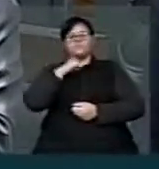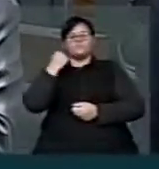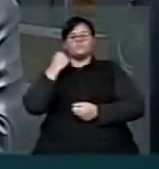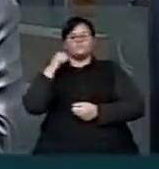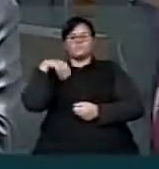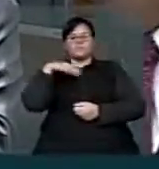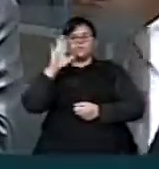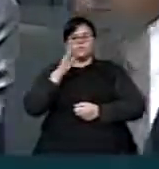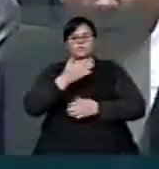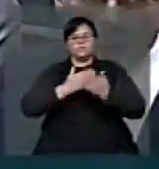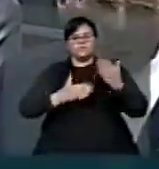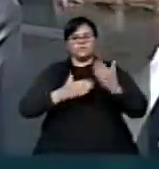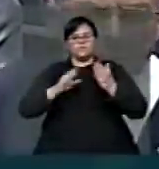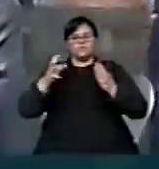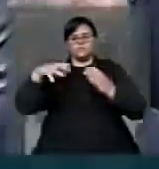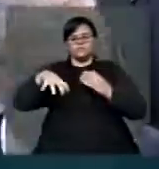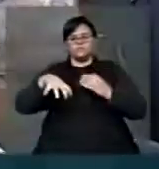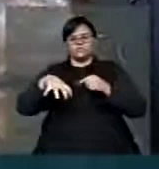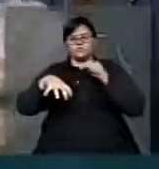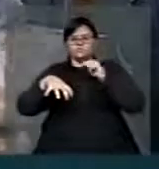metade foram no Brasil.